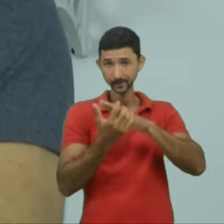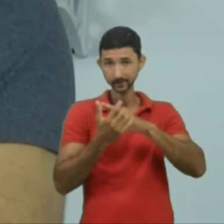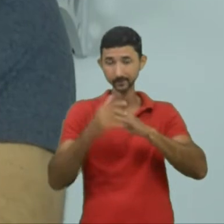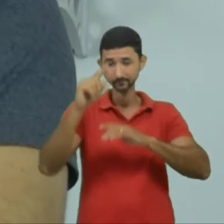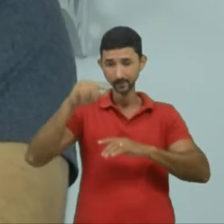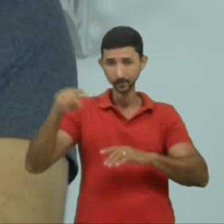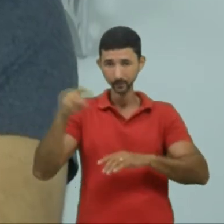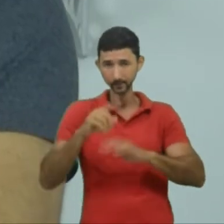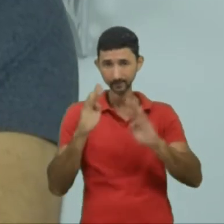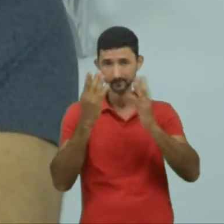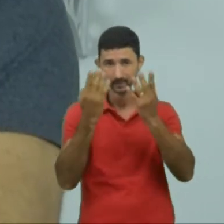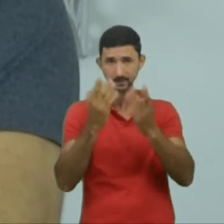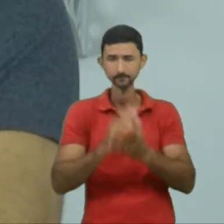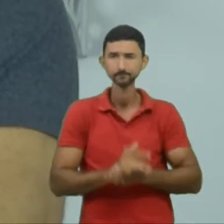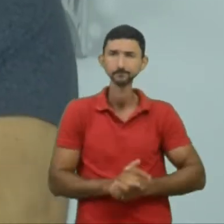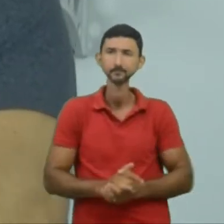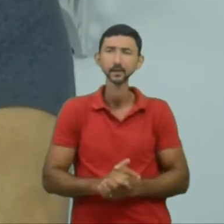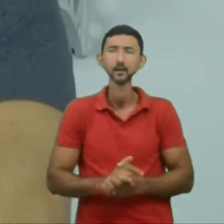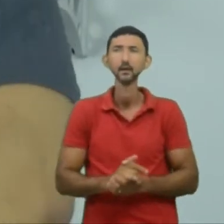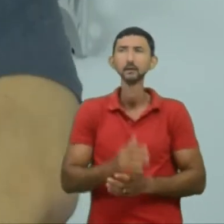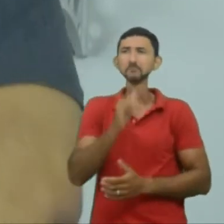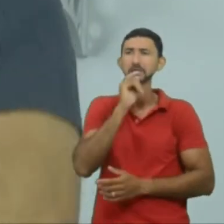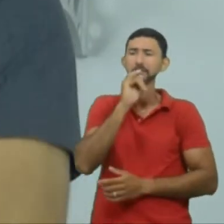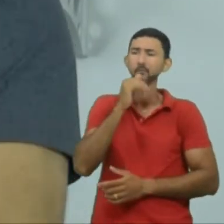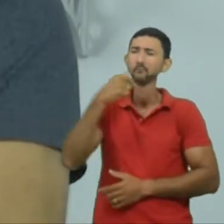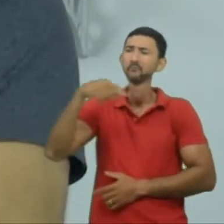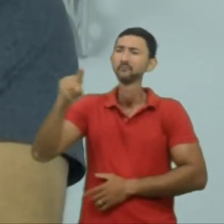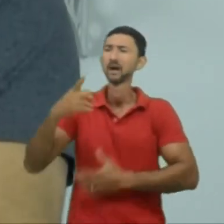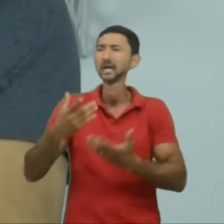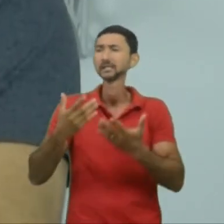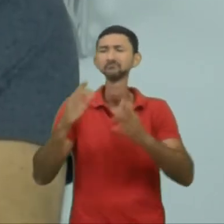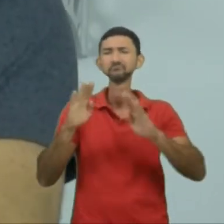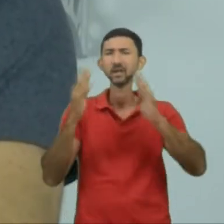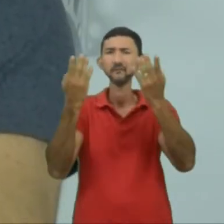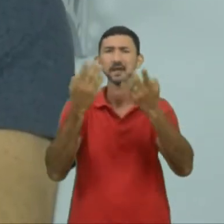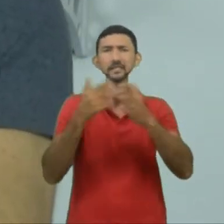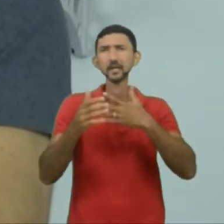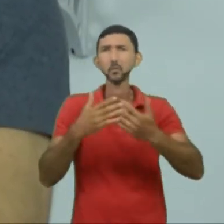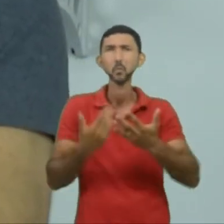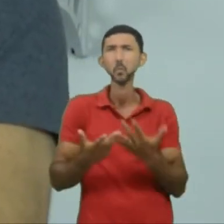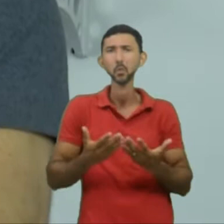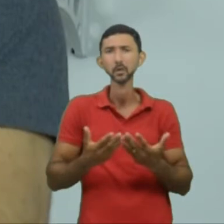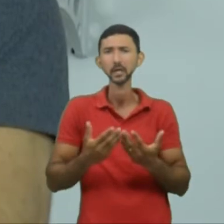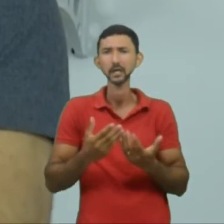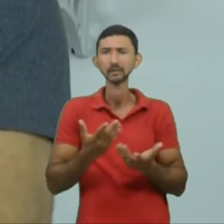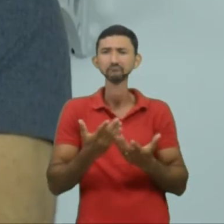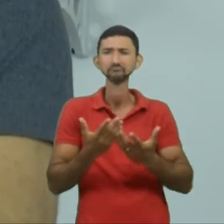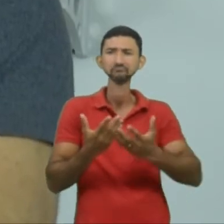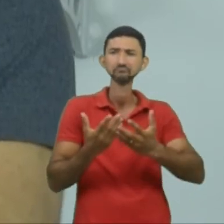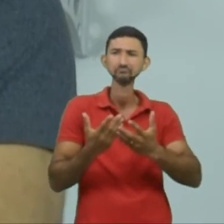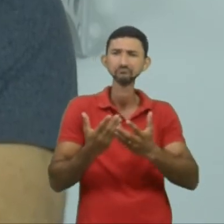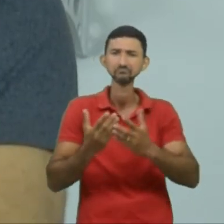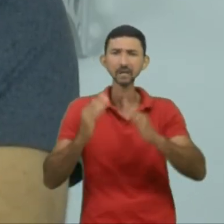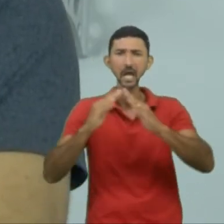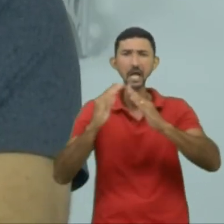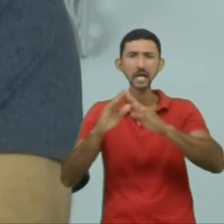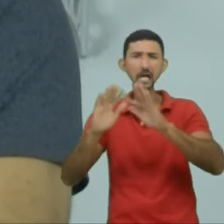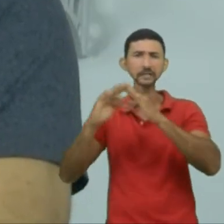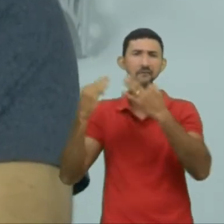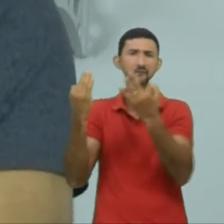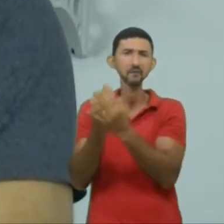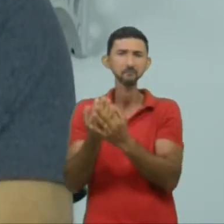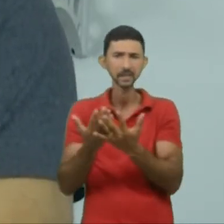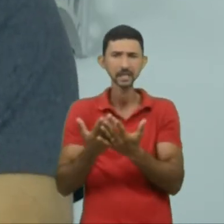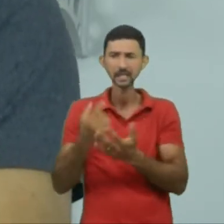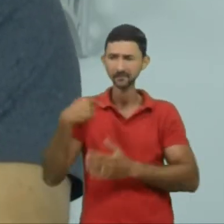a gente já falou. Mas quando você vai a um evento, pode ser até mesmo a casa da sua família, assim, de maneira